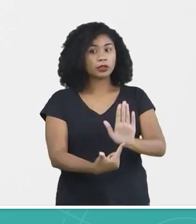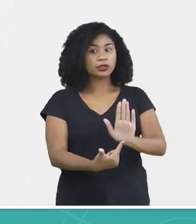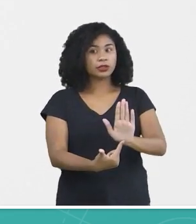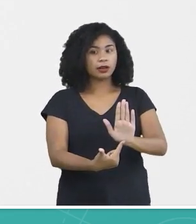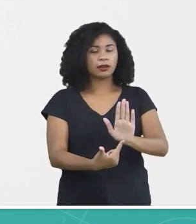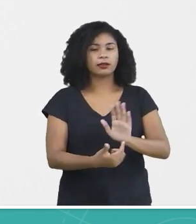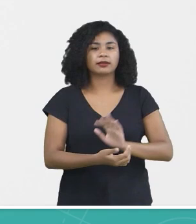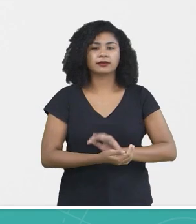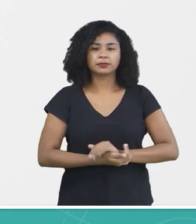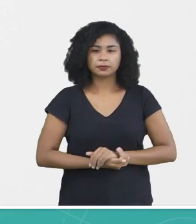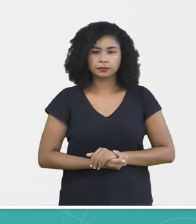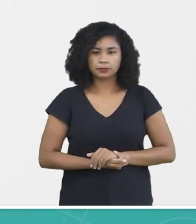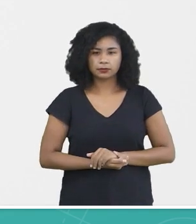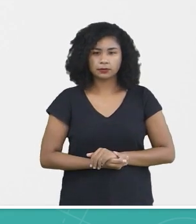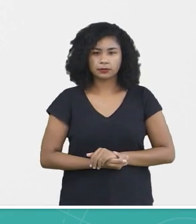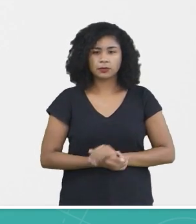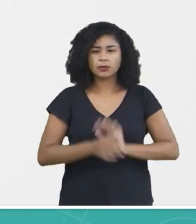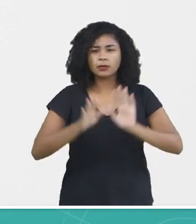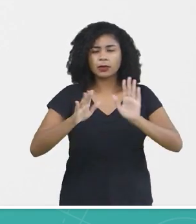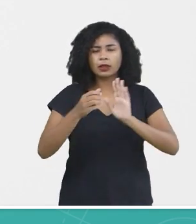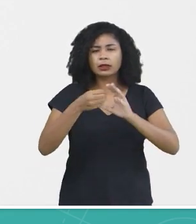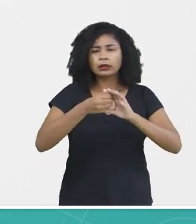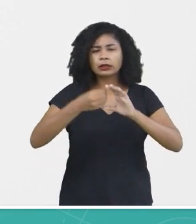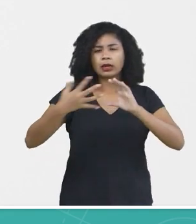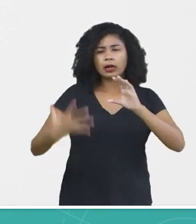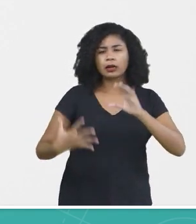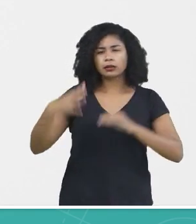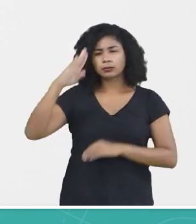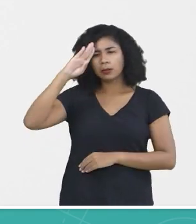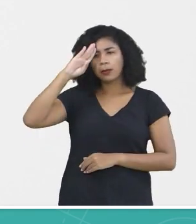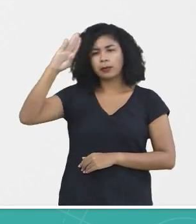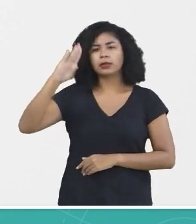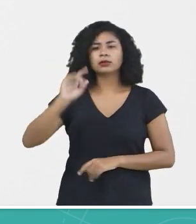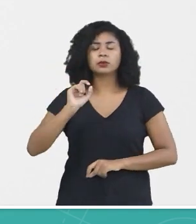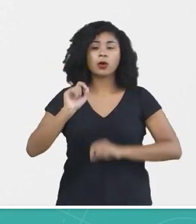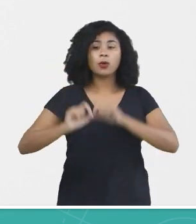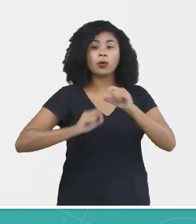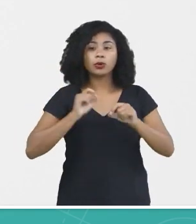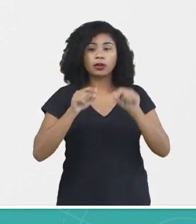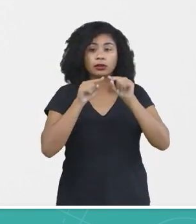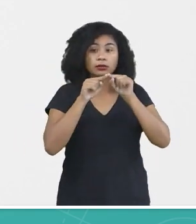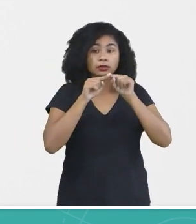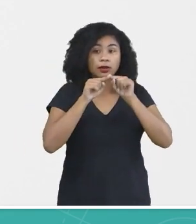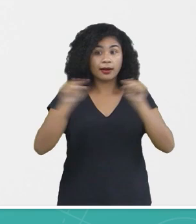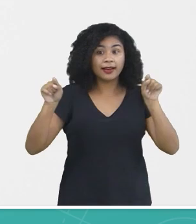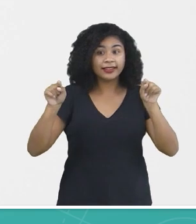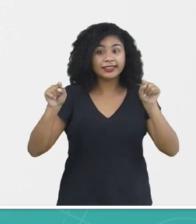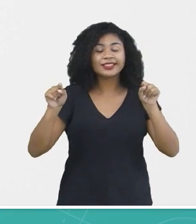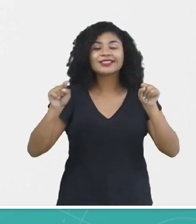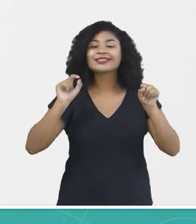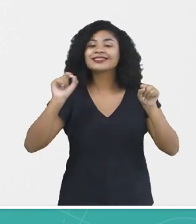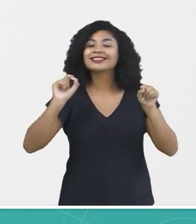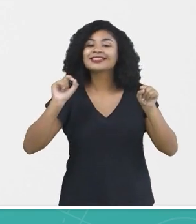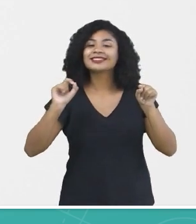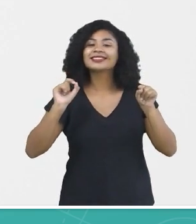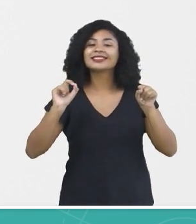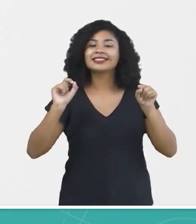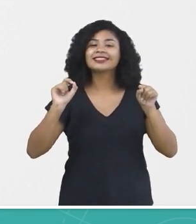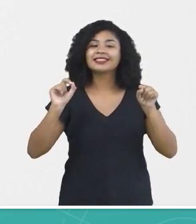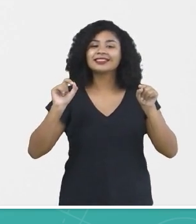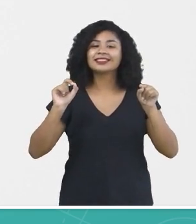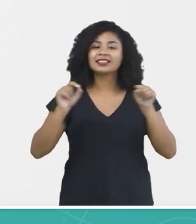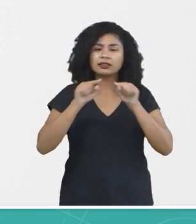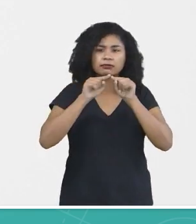quaisquer, mas a característica principal é que essas retas elas se tocam em um